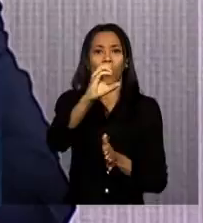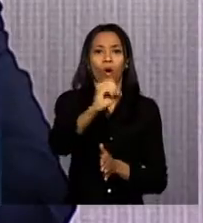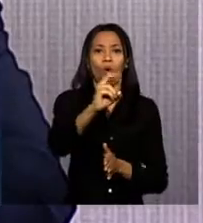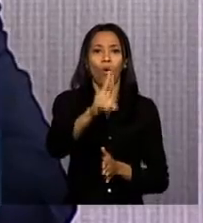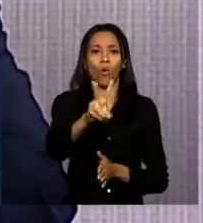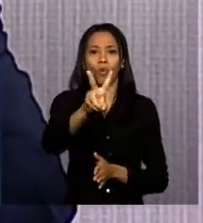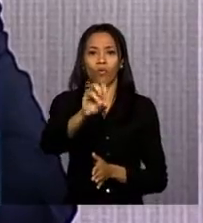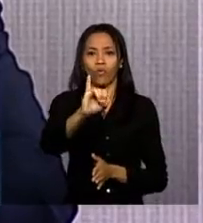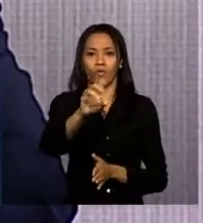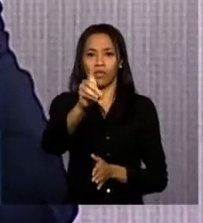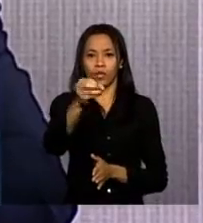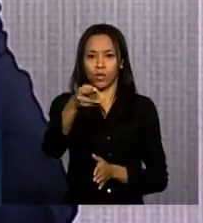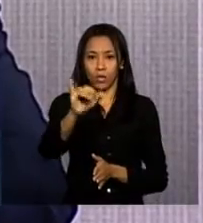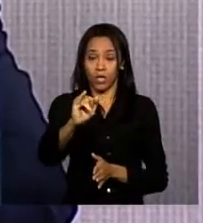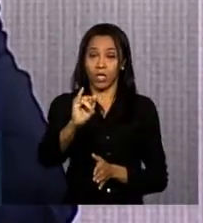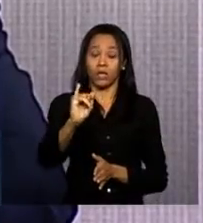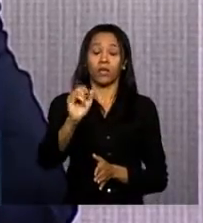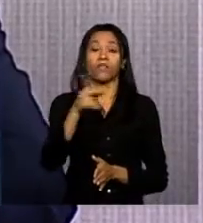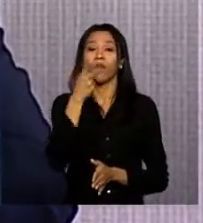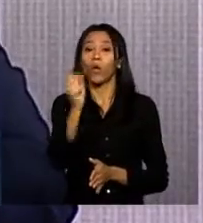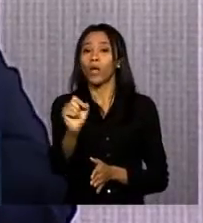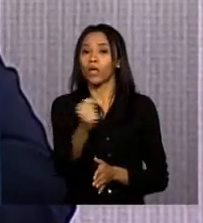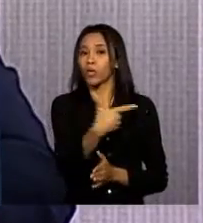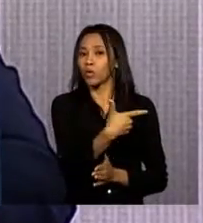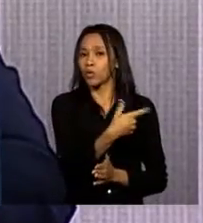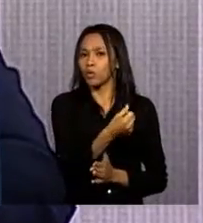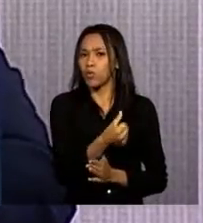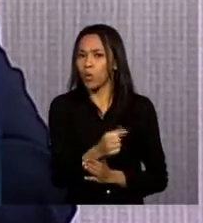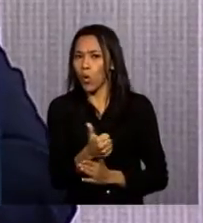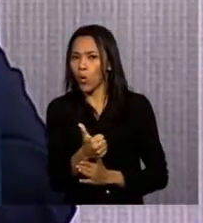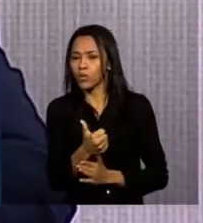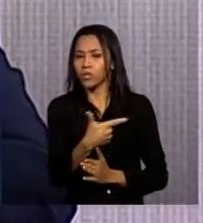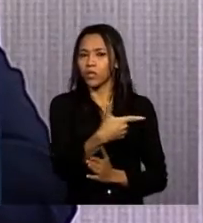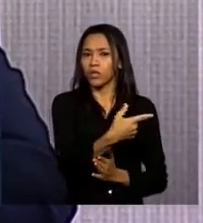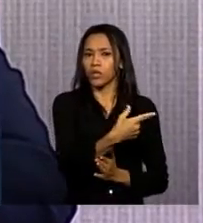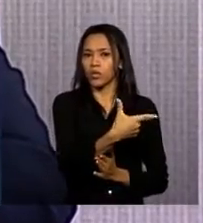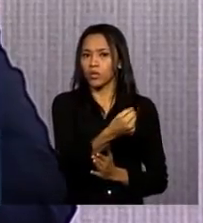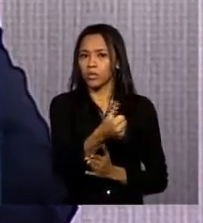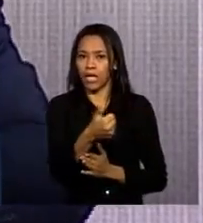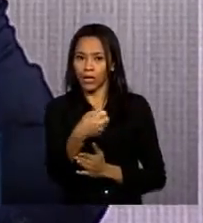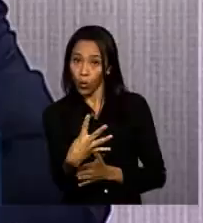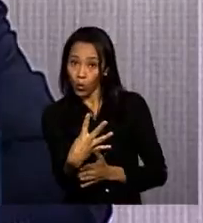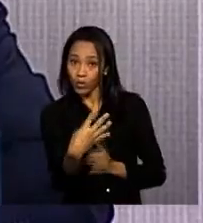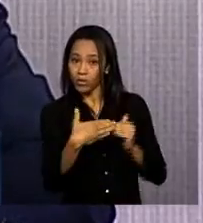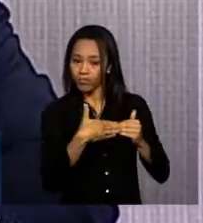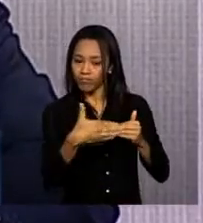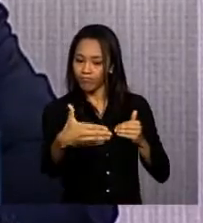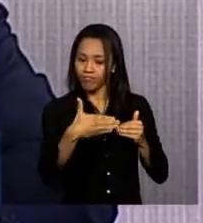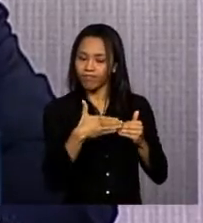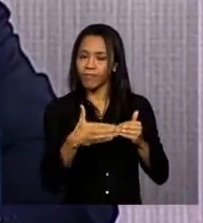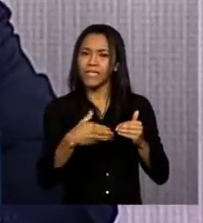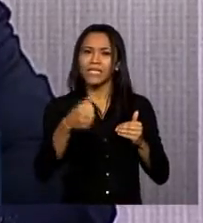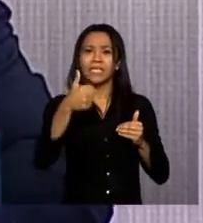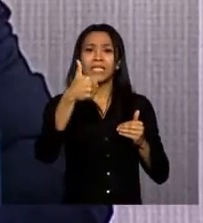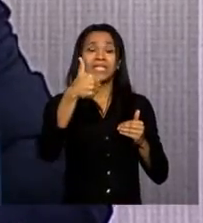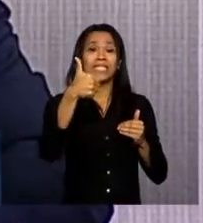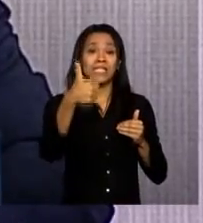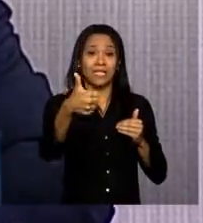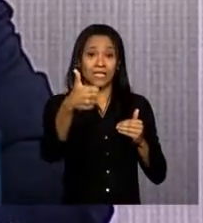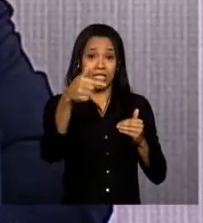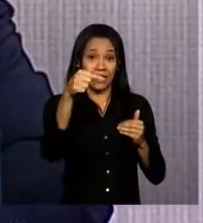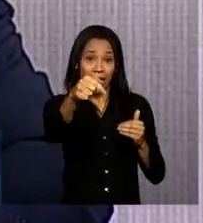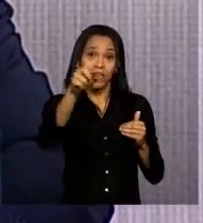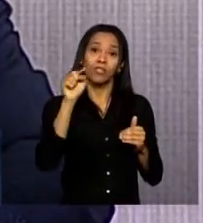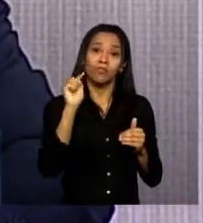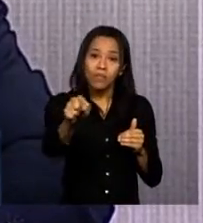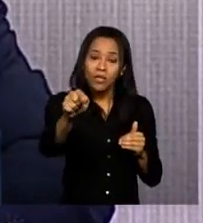2011 a 2014, portanto, num curtíssimo espaço de tempo, foram mais de 7.600 denúncias